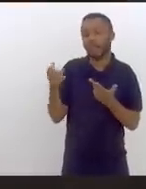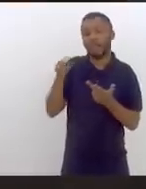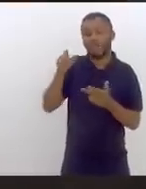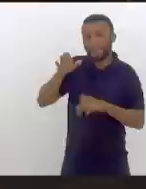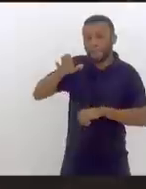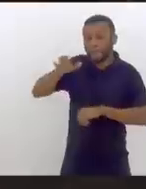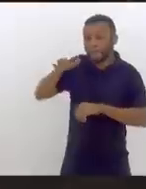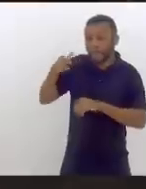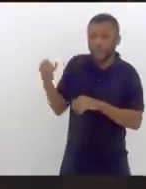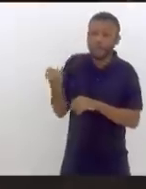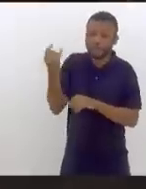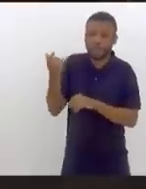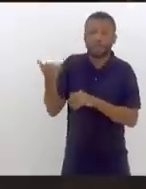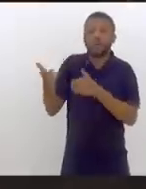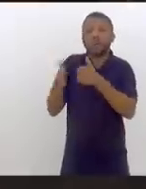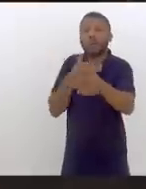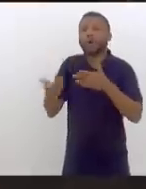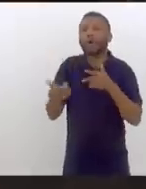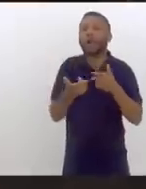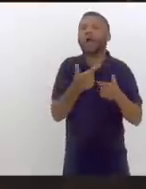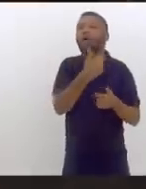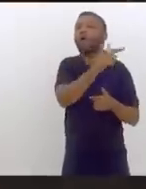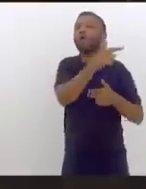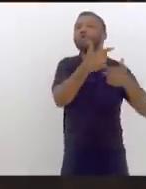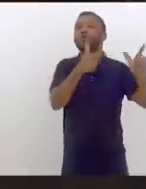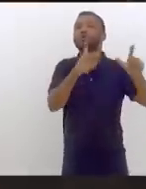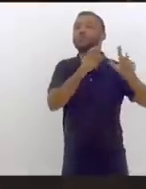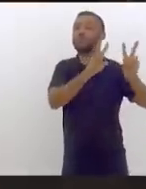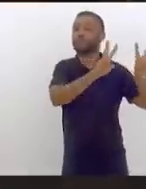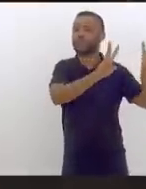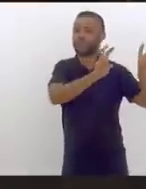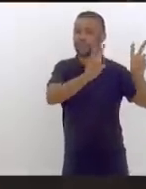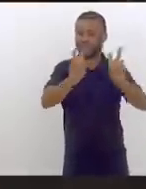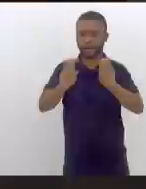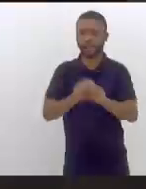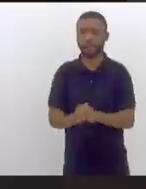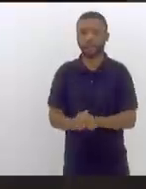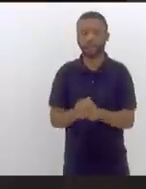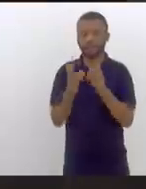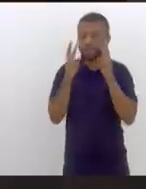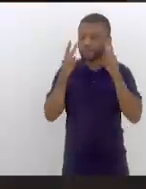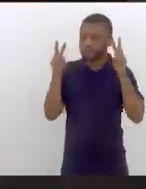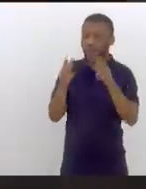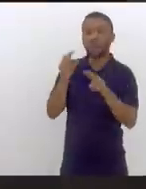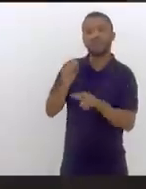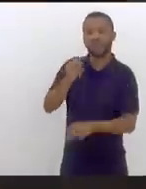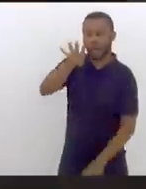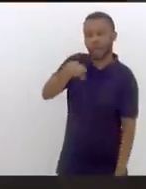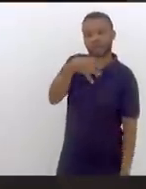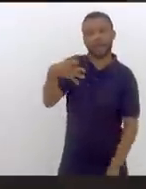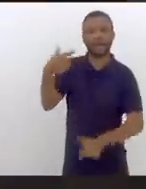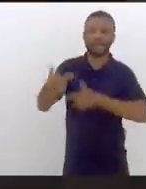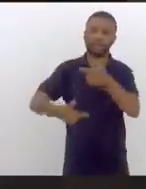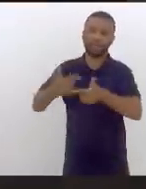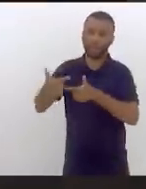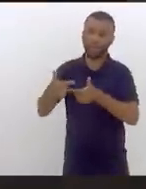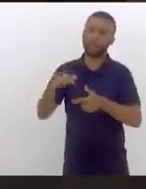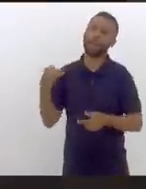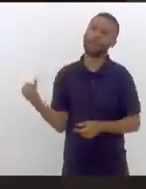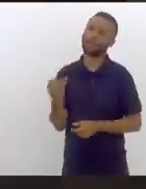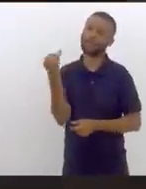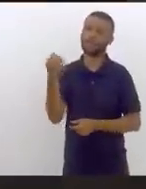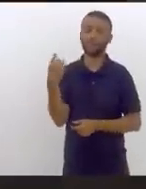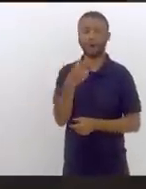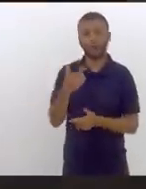e para poder atender a sociedade eu vejo que a escala ela é fundamental para isso começar a alinhar então